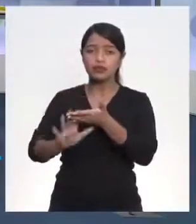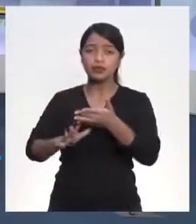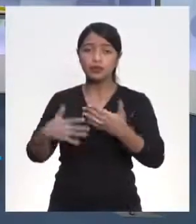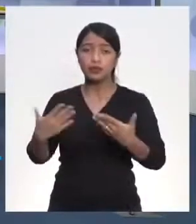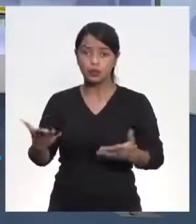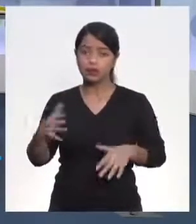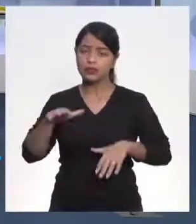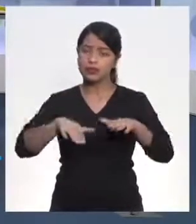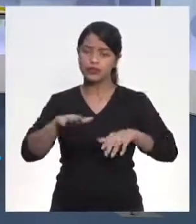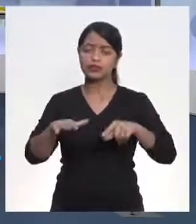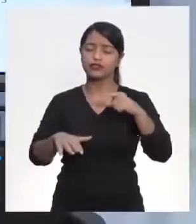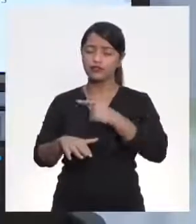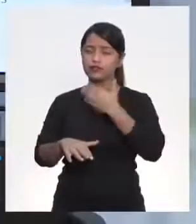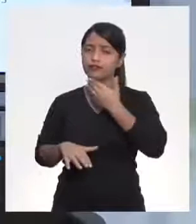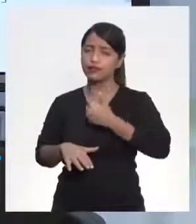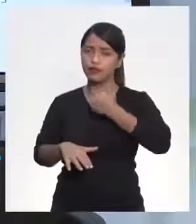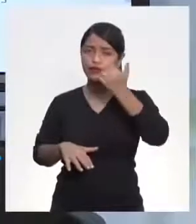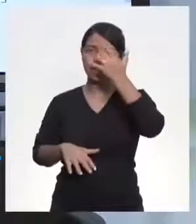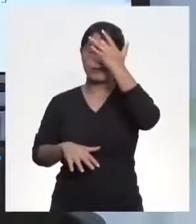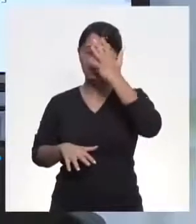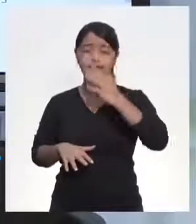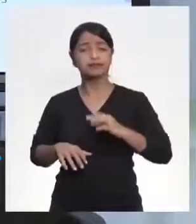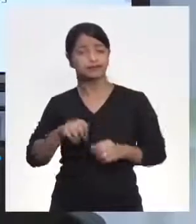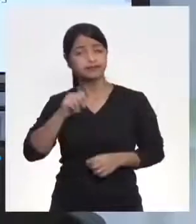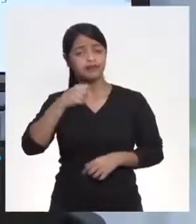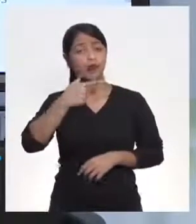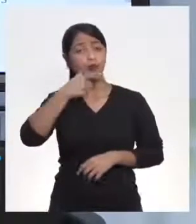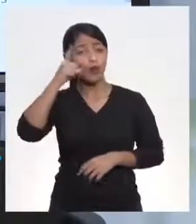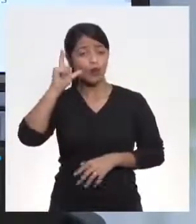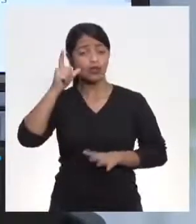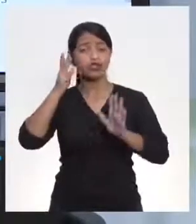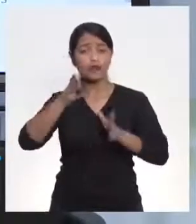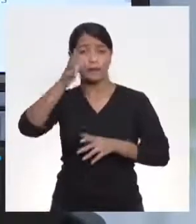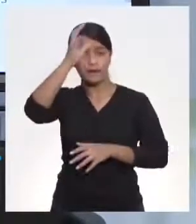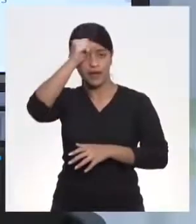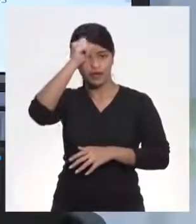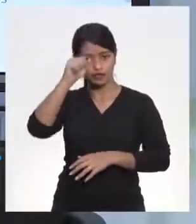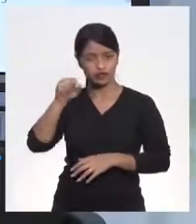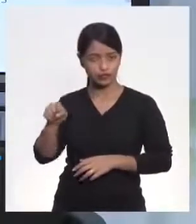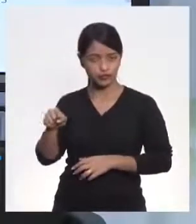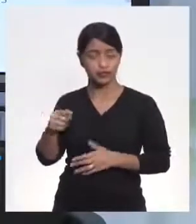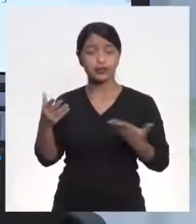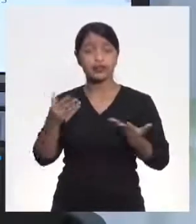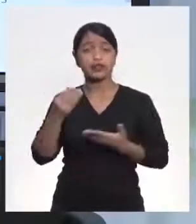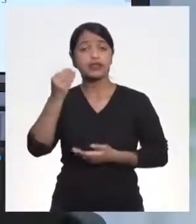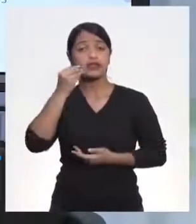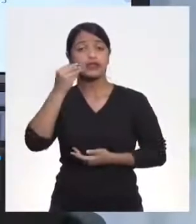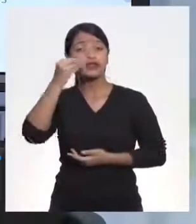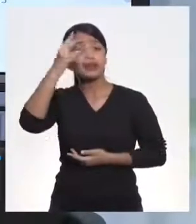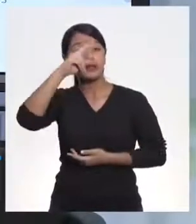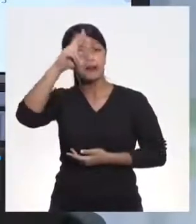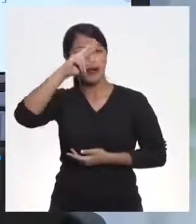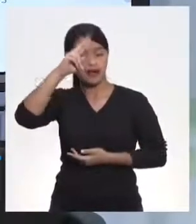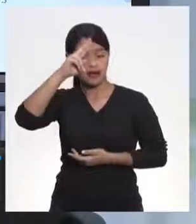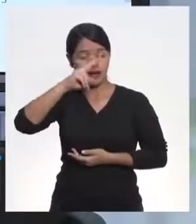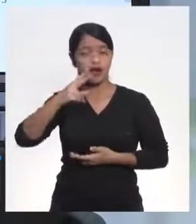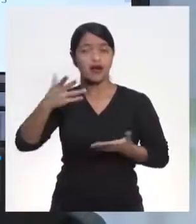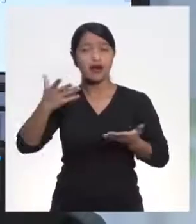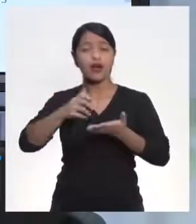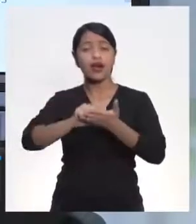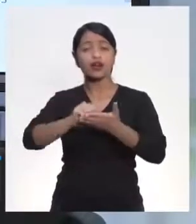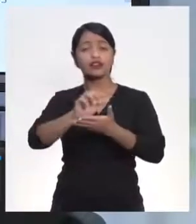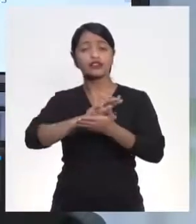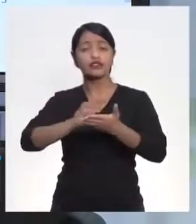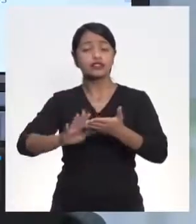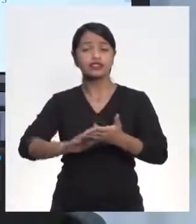então, nós vimos aí um pouquinho sobre essa questão, e aí, então, vamos tentar relembrar, e aí numa atividade talvez um pouquinho diferente do